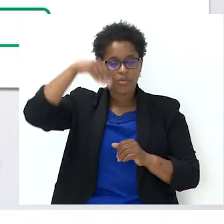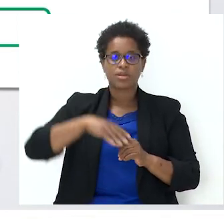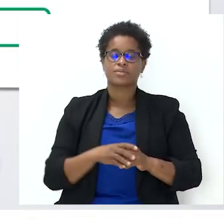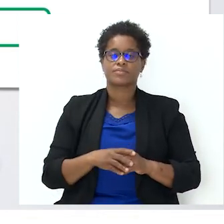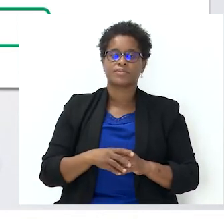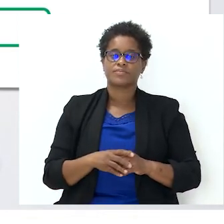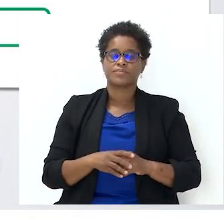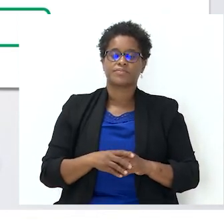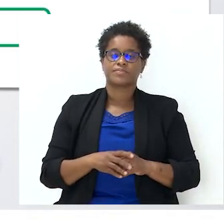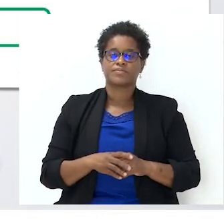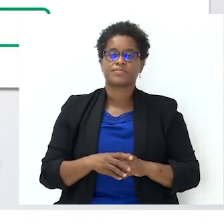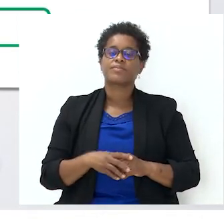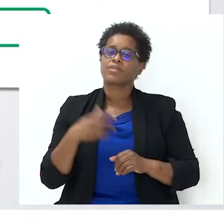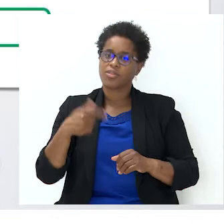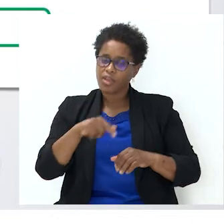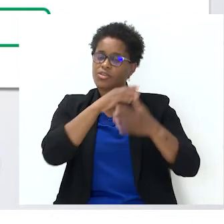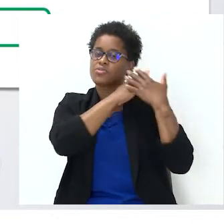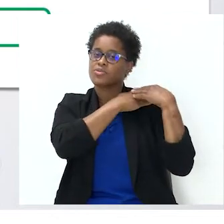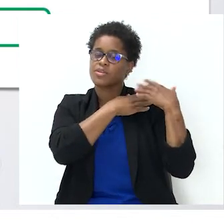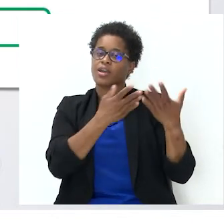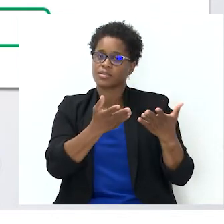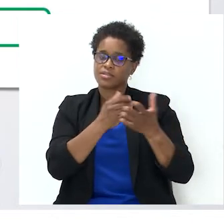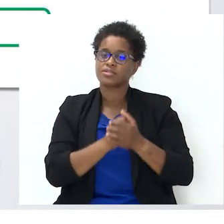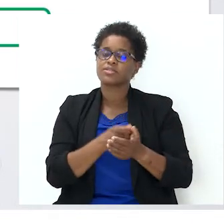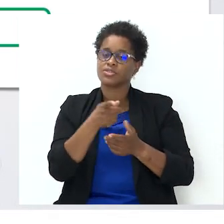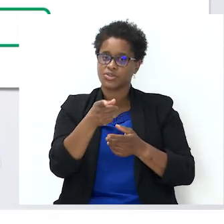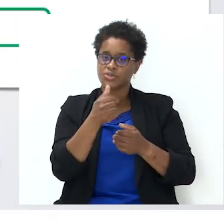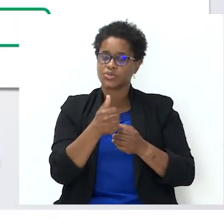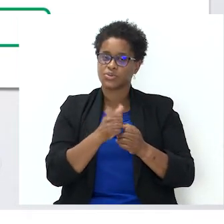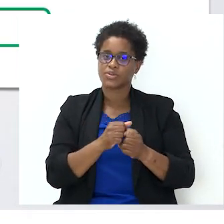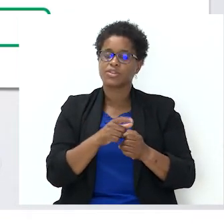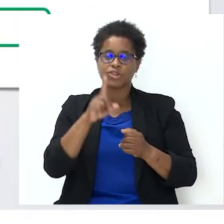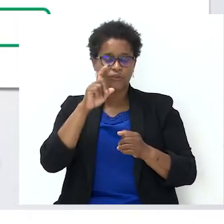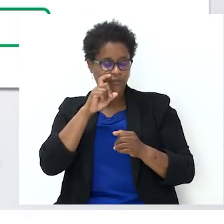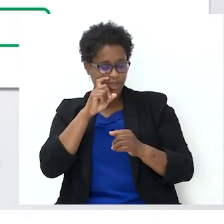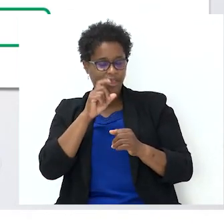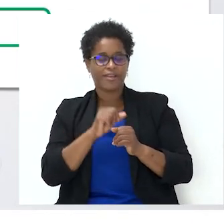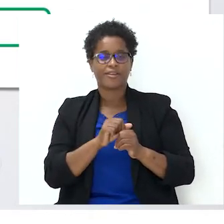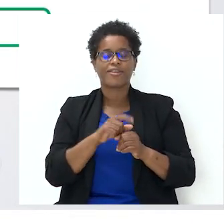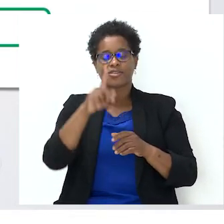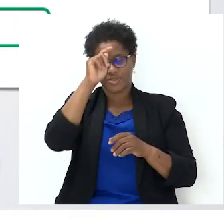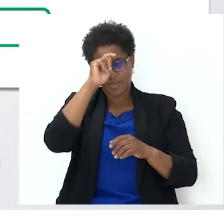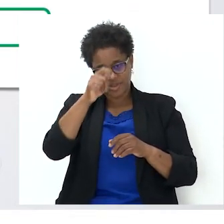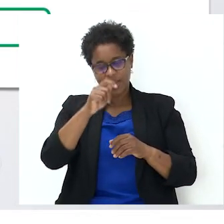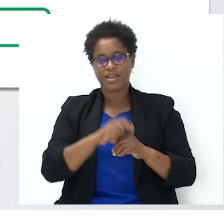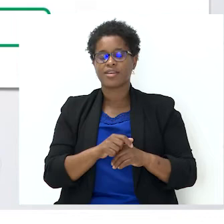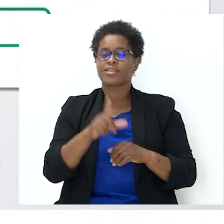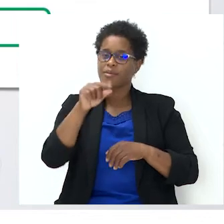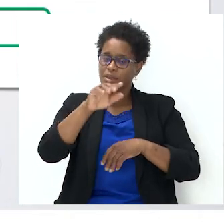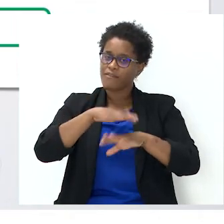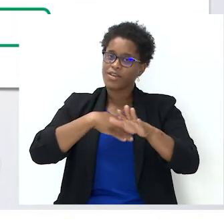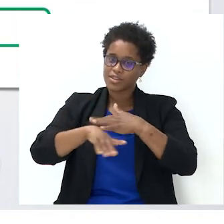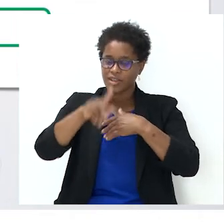República tem a função de, isso, defender, cumprir e